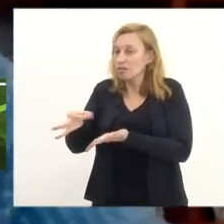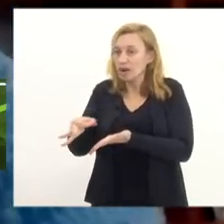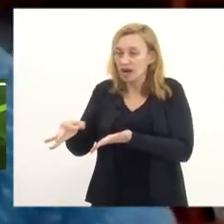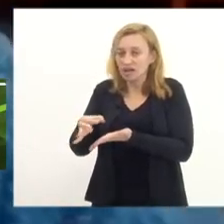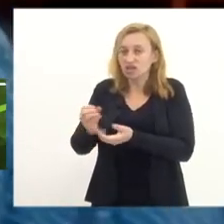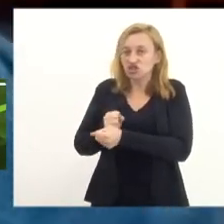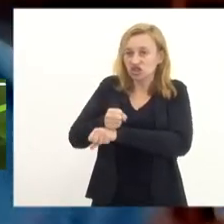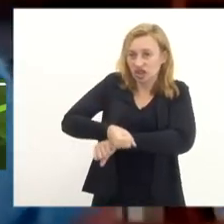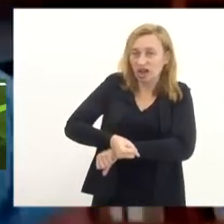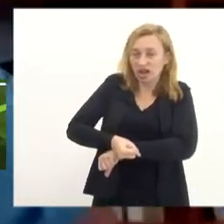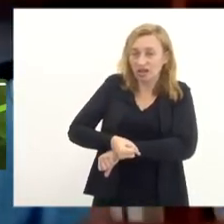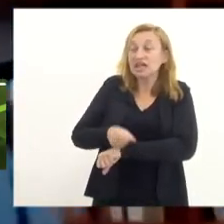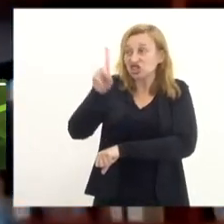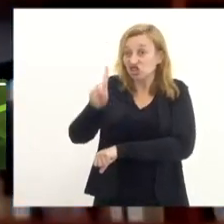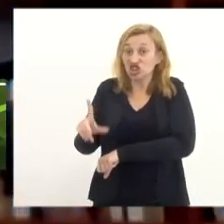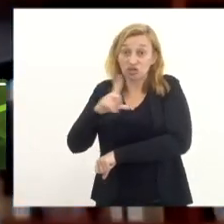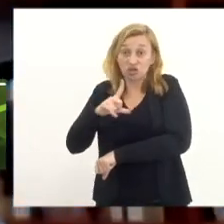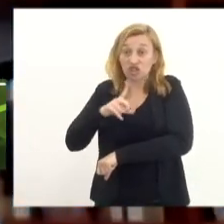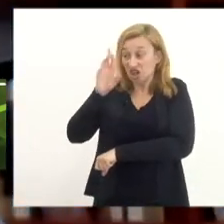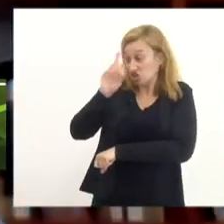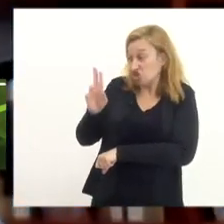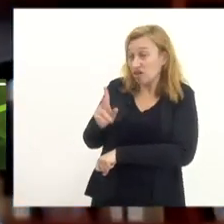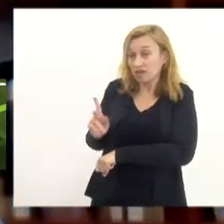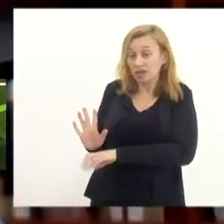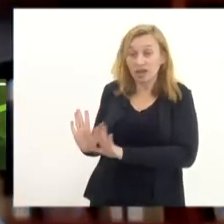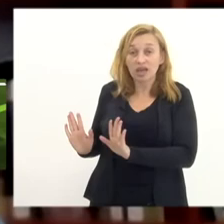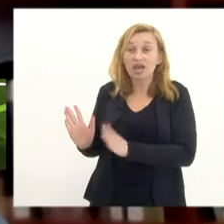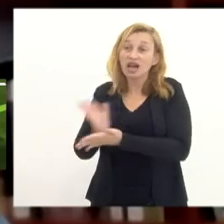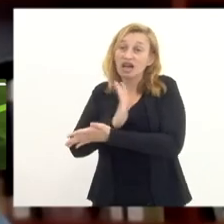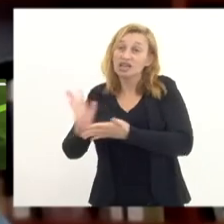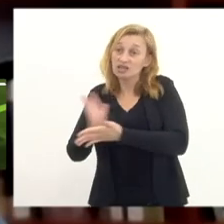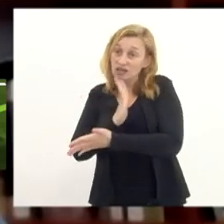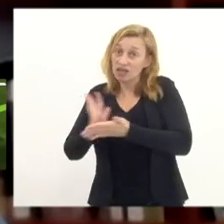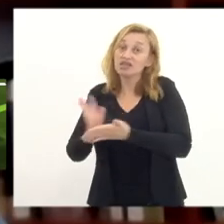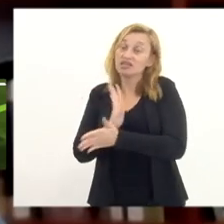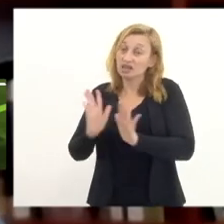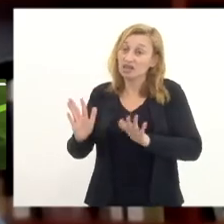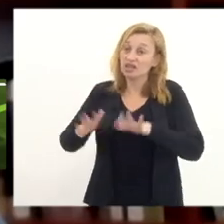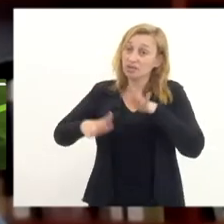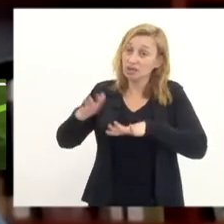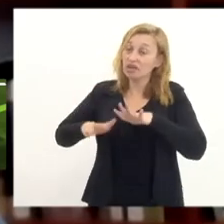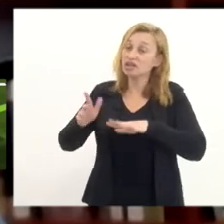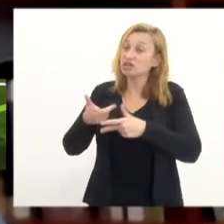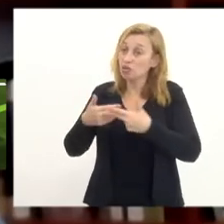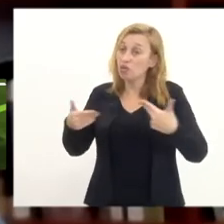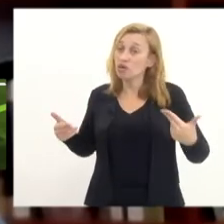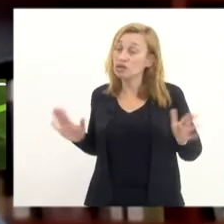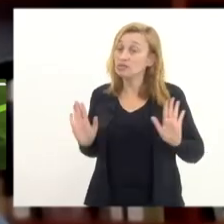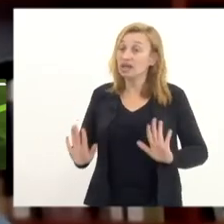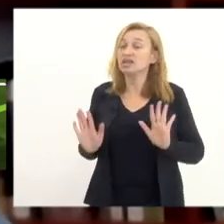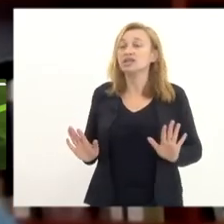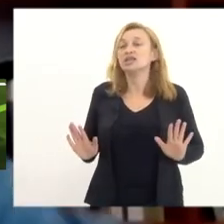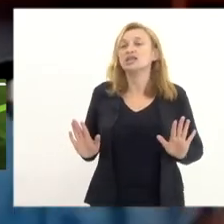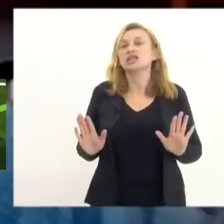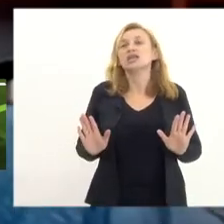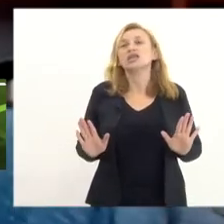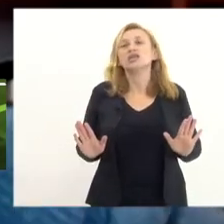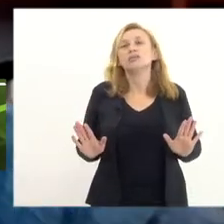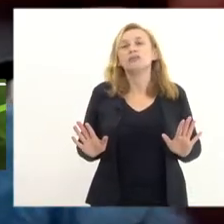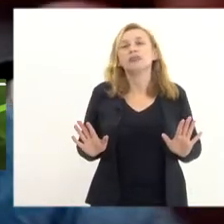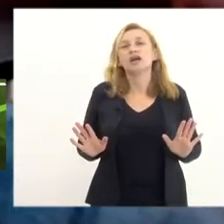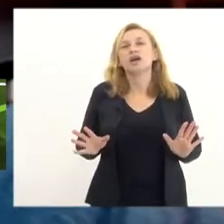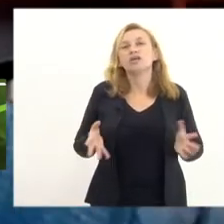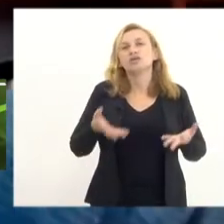eram donos, eles tinham direito. Então, muitas vezes, até determinadas coisas precisam ser mudadas. Quer dizer, e a economia tem o que a gente